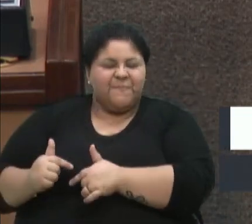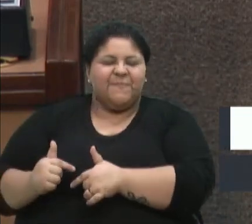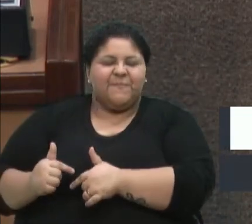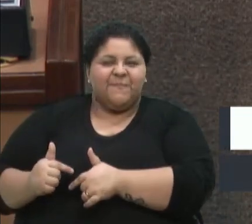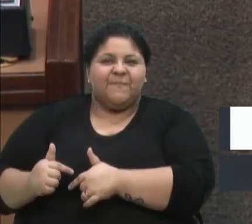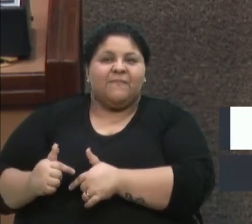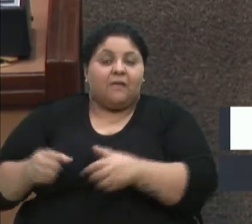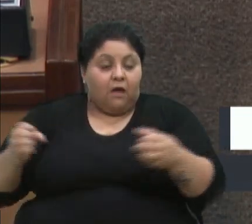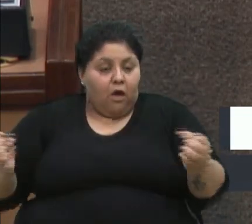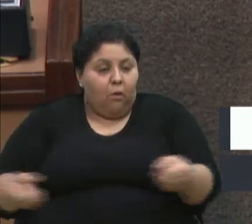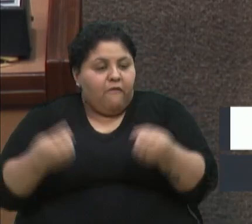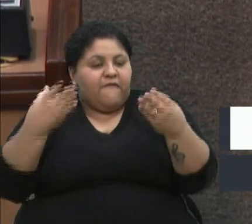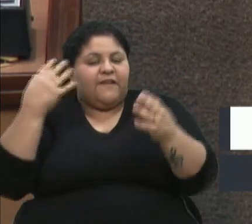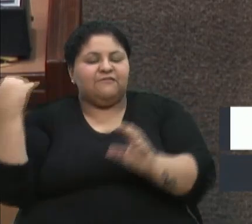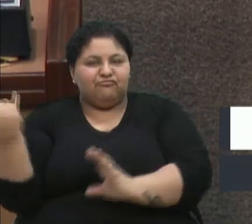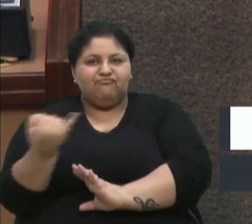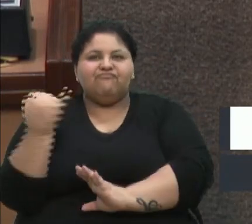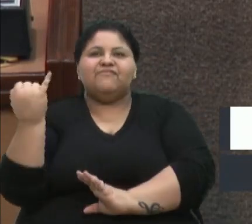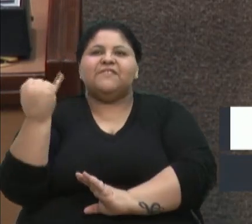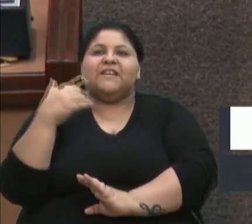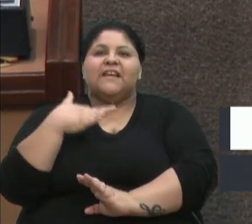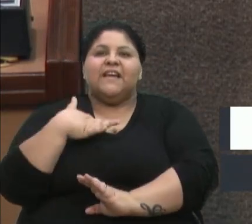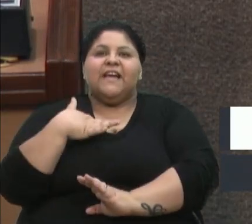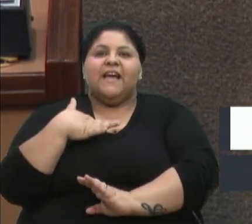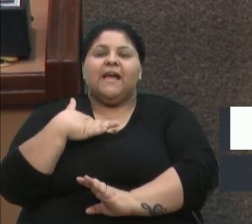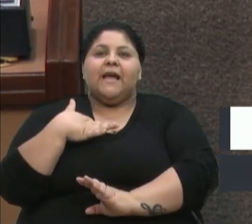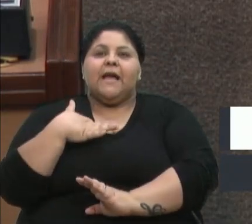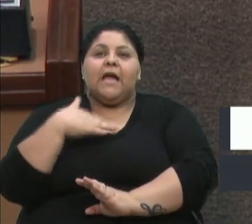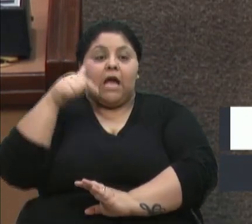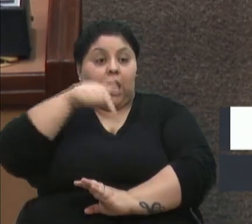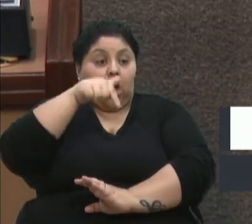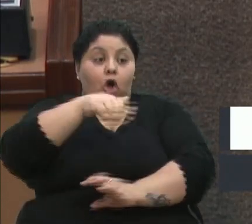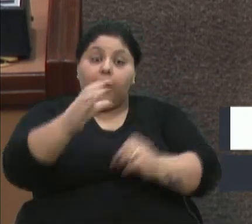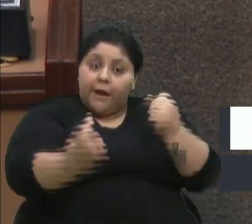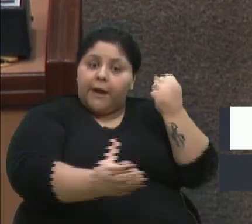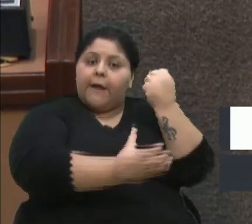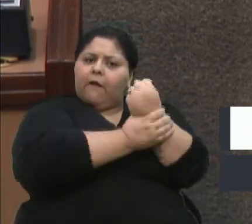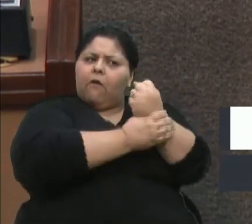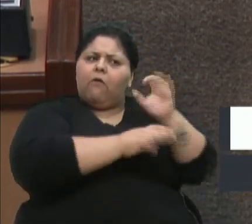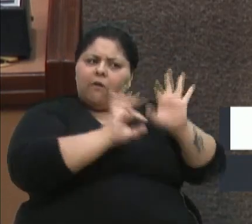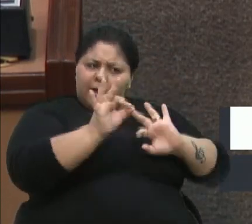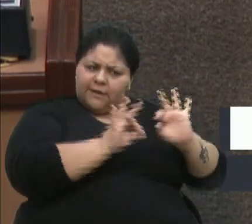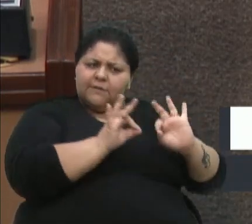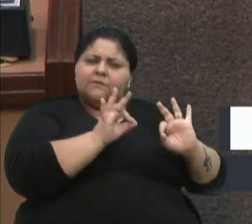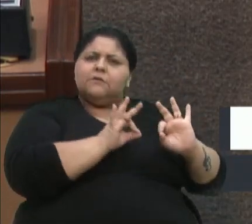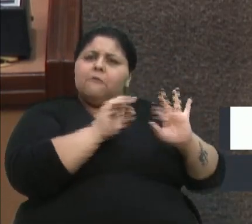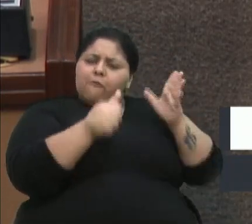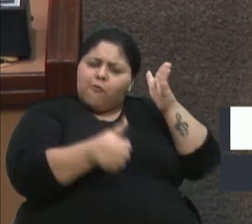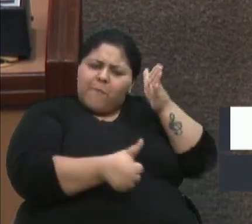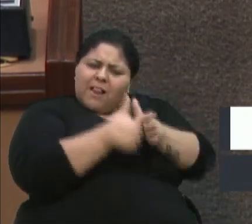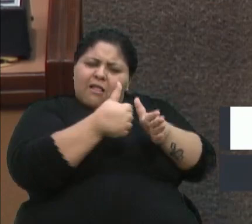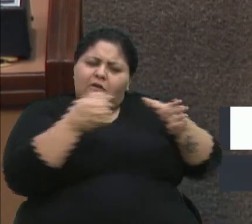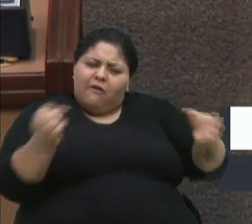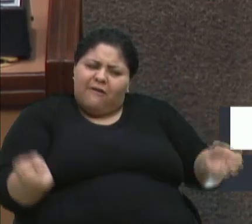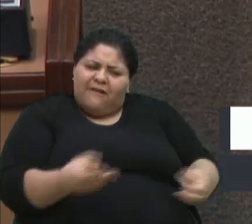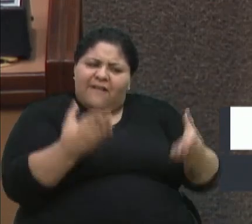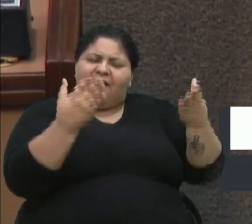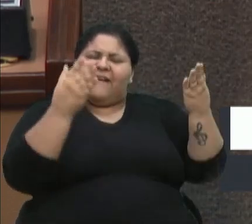evento muito importante. Eu tenho certeza que esse, em termos de segurança, em termos de organização, foi o melhor evento que